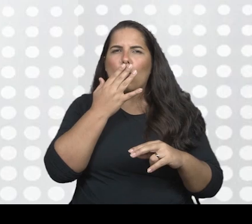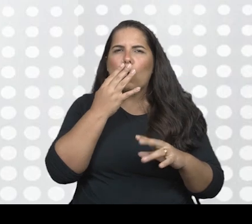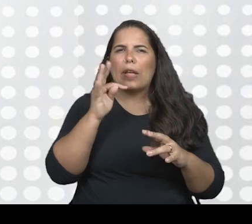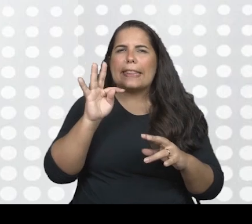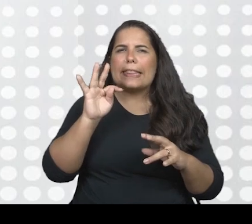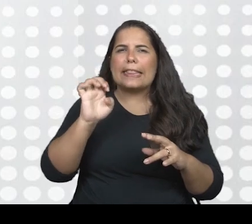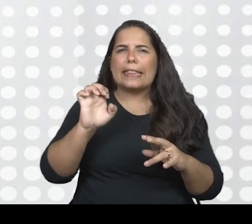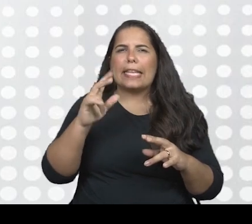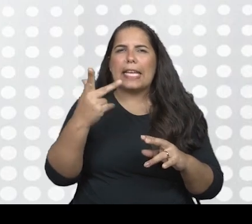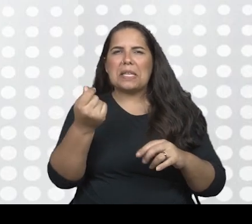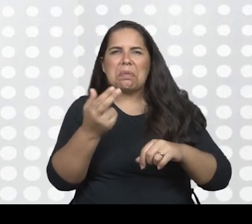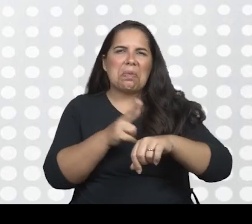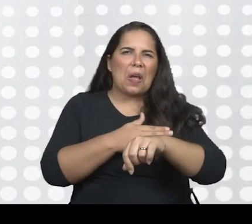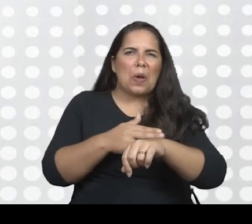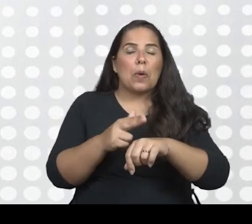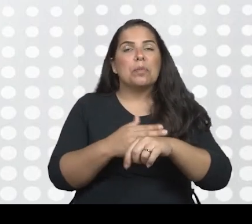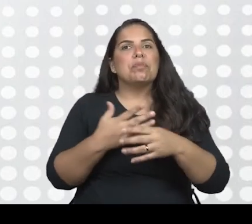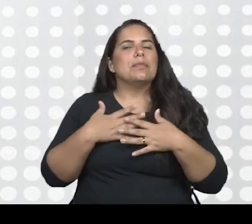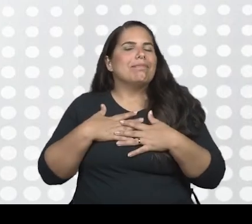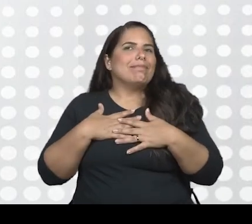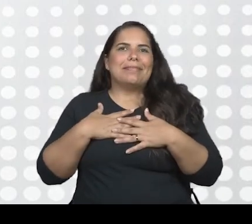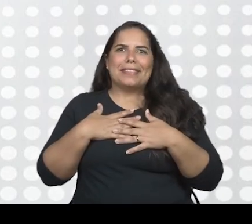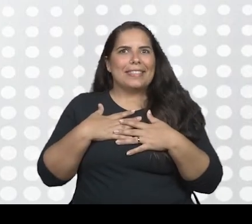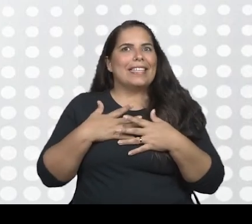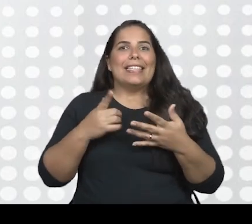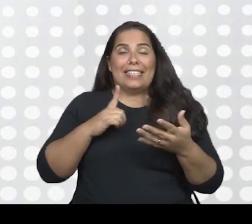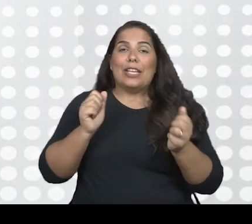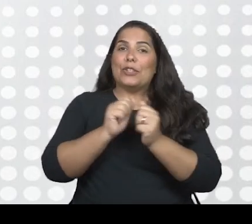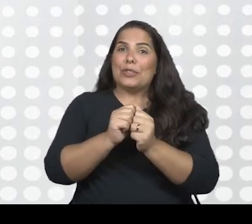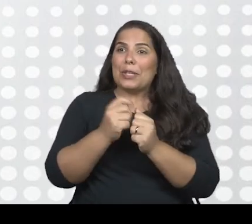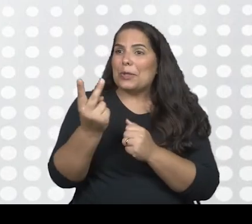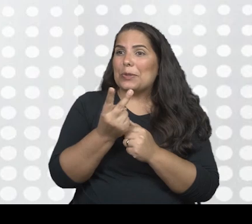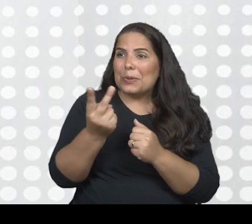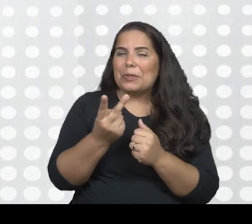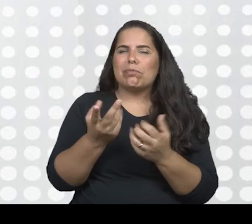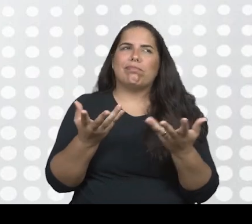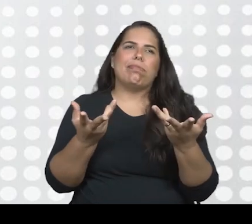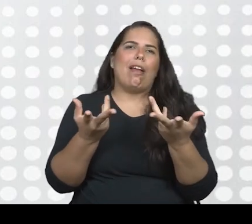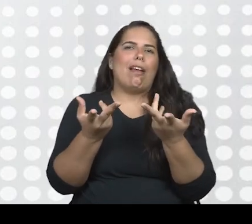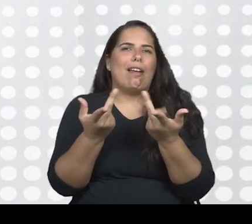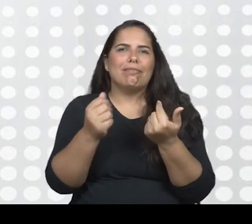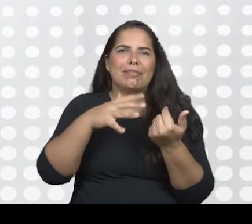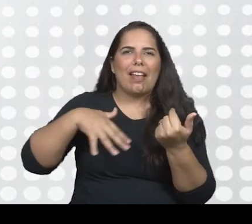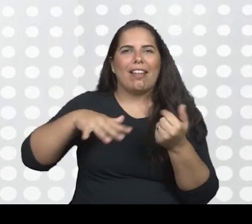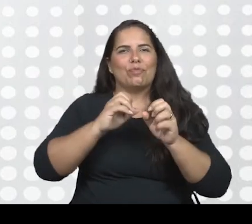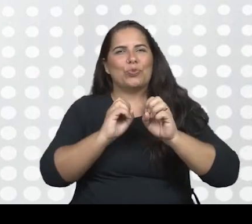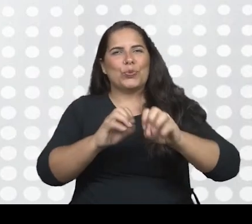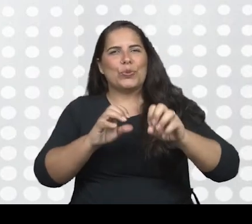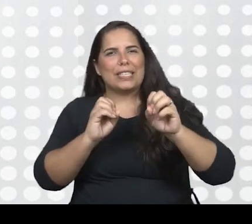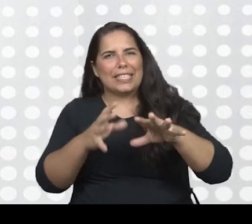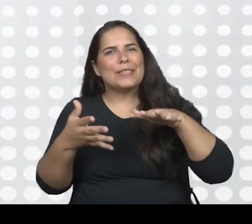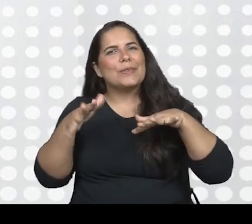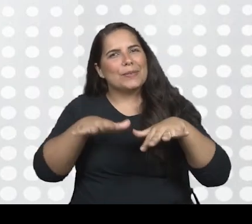telha. É um privilégio enorme a gente ter conosco essas duas grandes da área de